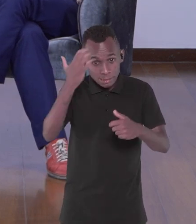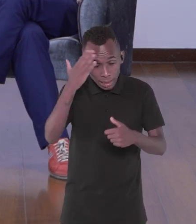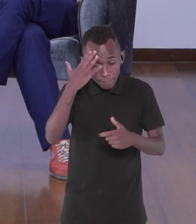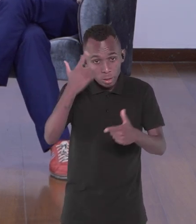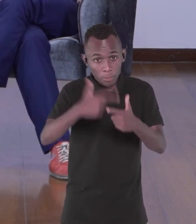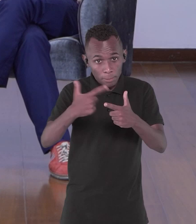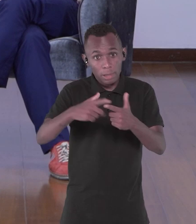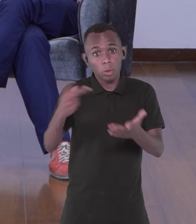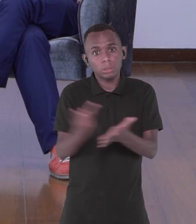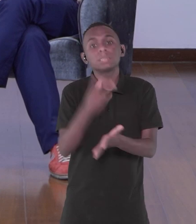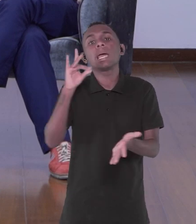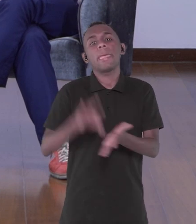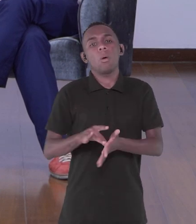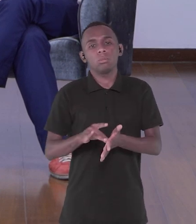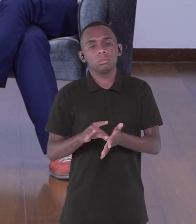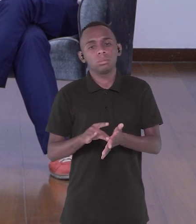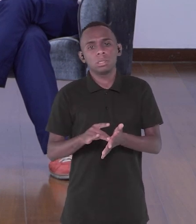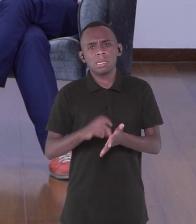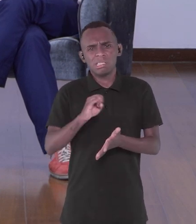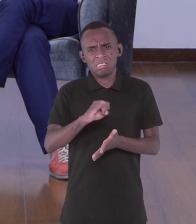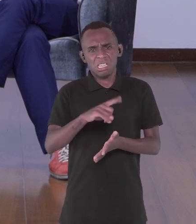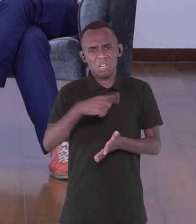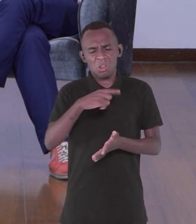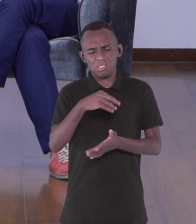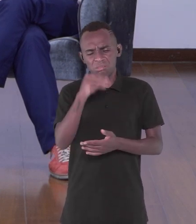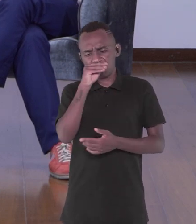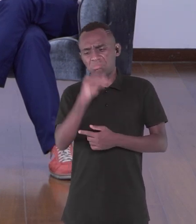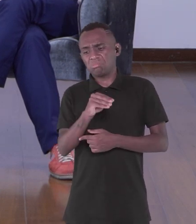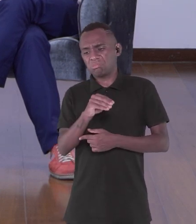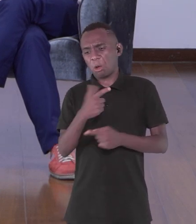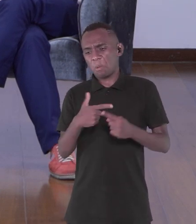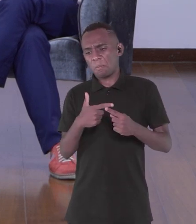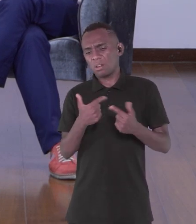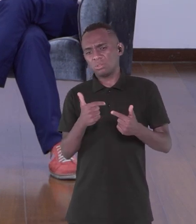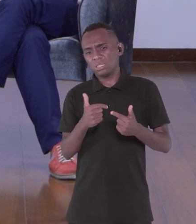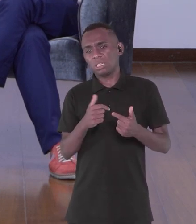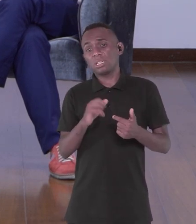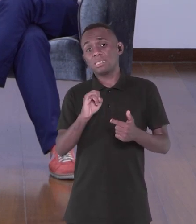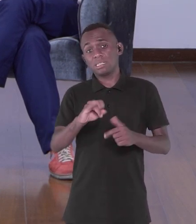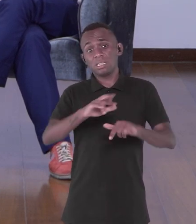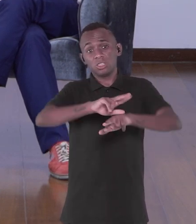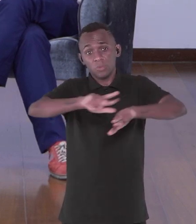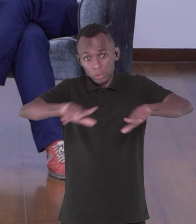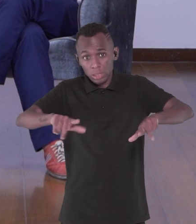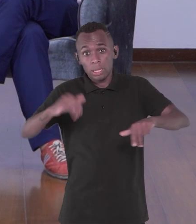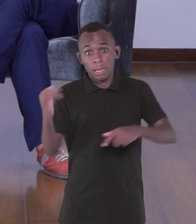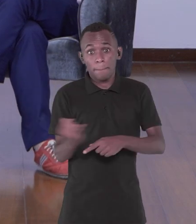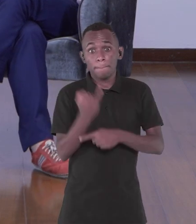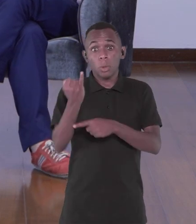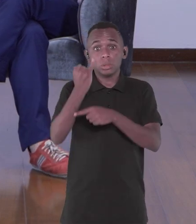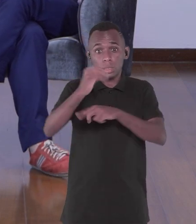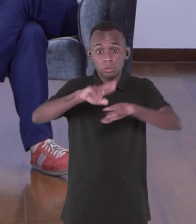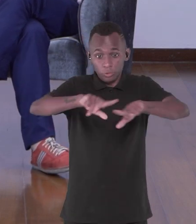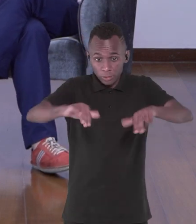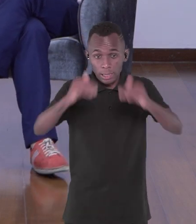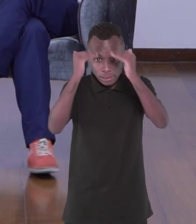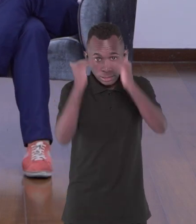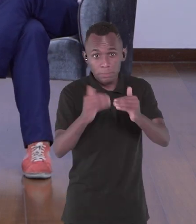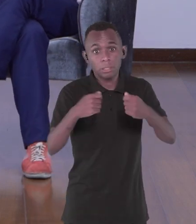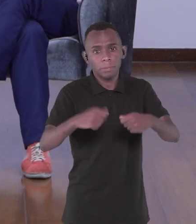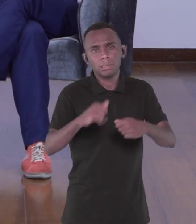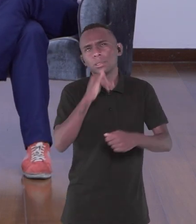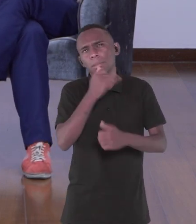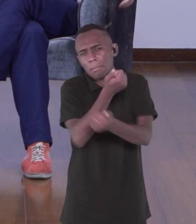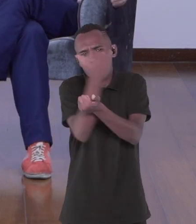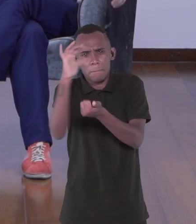existe. Né? Se a gente não reconhece que ele existe, que a diversidade é uma questão a ser respeitada, meio